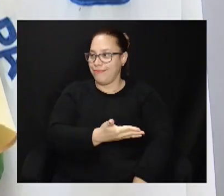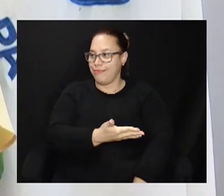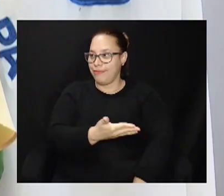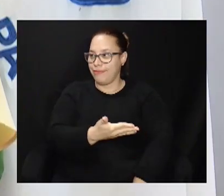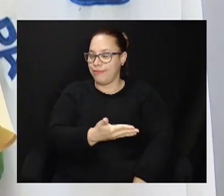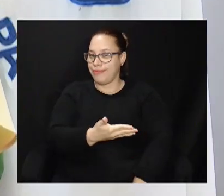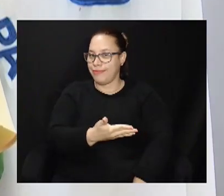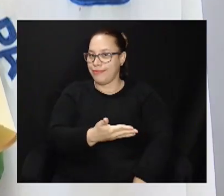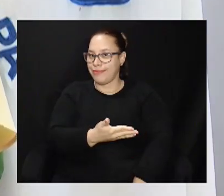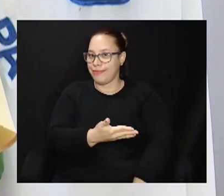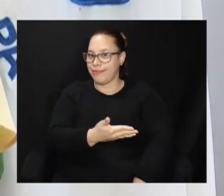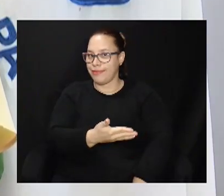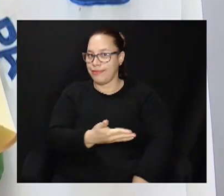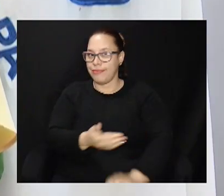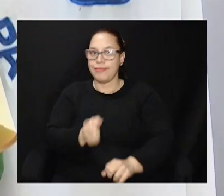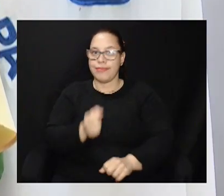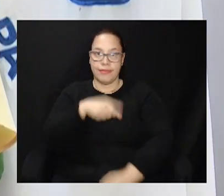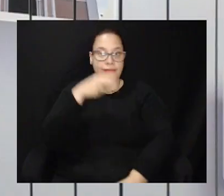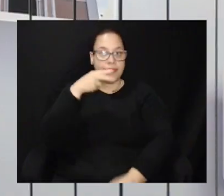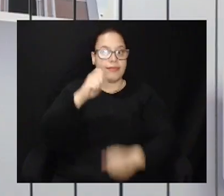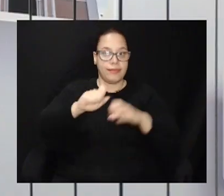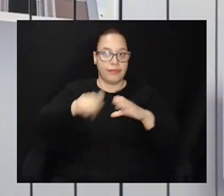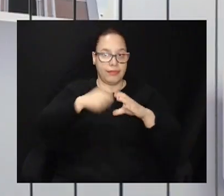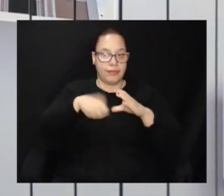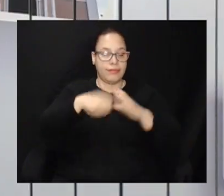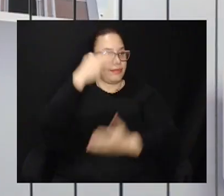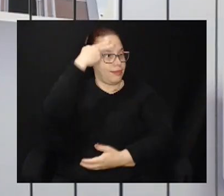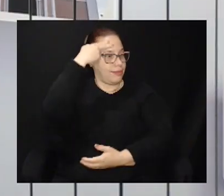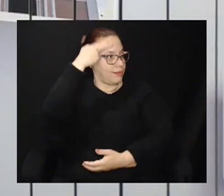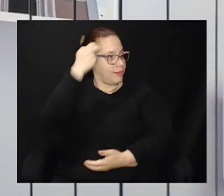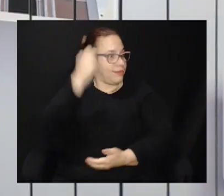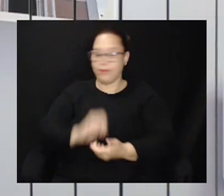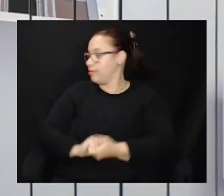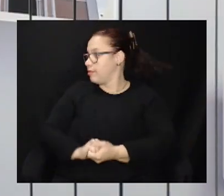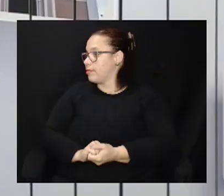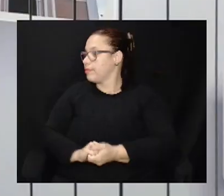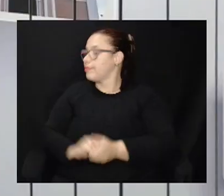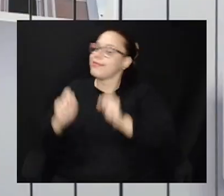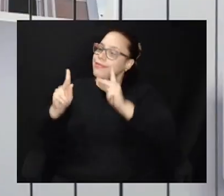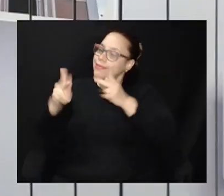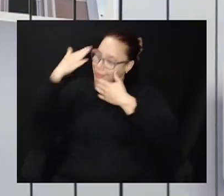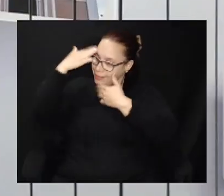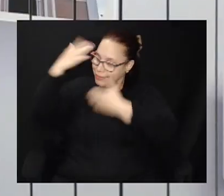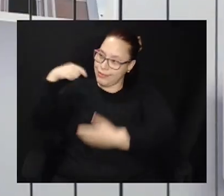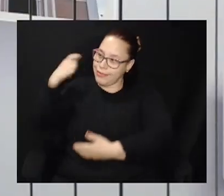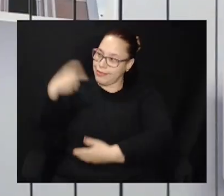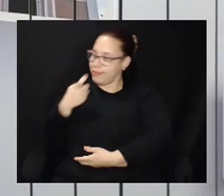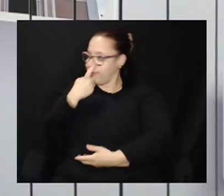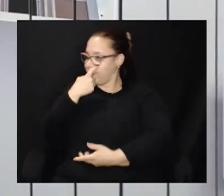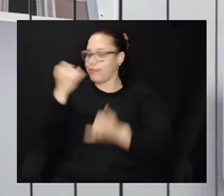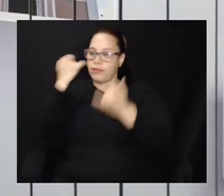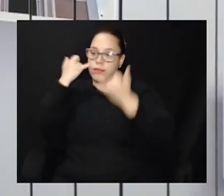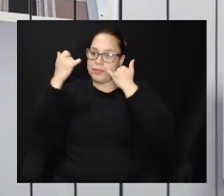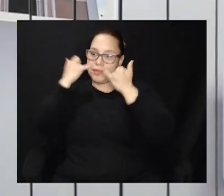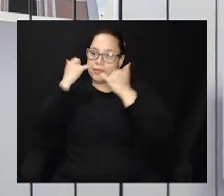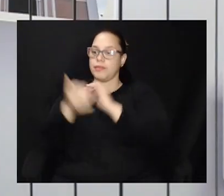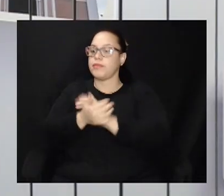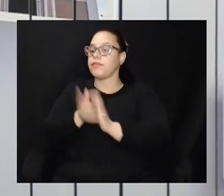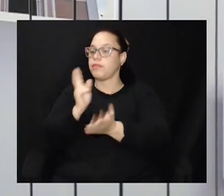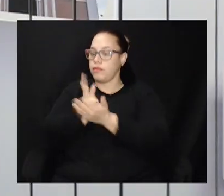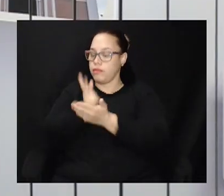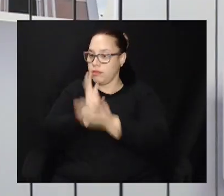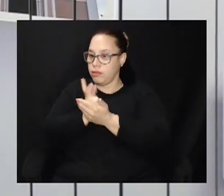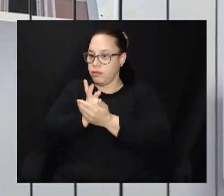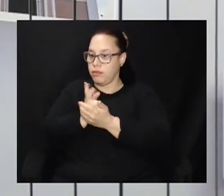campinas.sp.leg.br. É com você aí no estúdio, Gabriel. Está certo, muito obrigado, Mirna Abreu, pelas informações. A gente segue aqui com as notícias